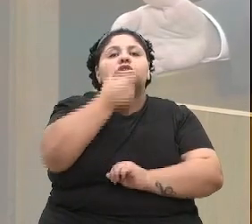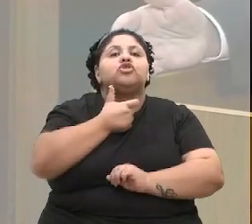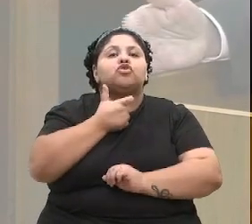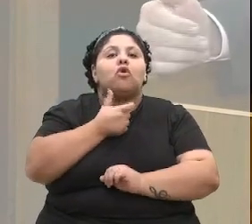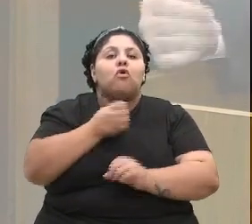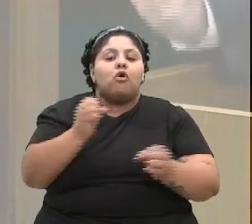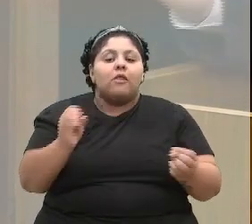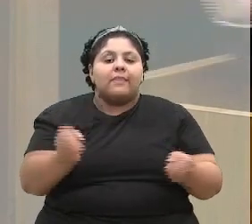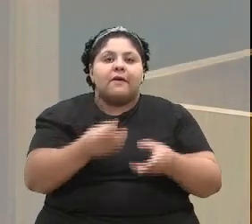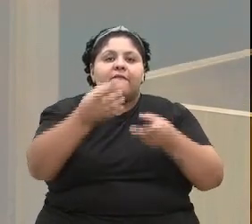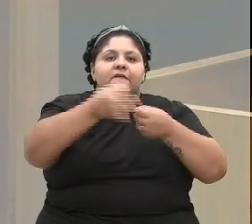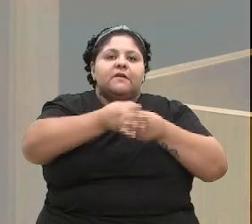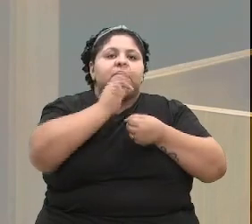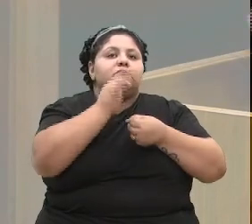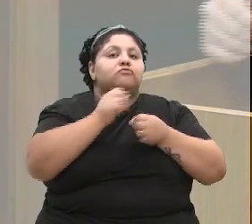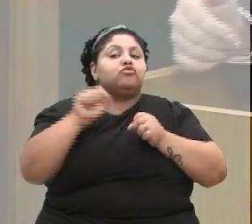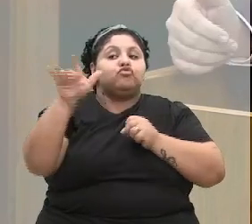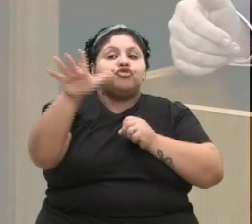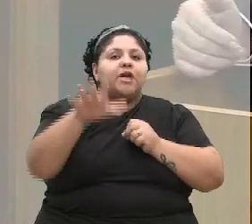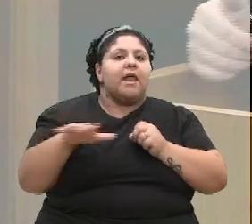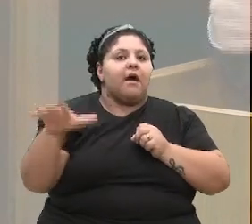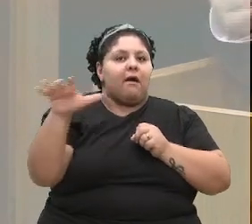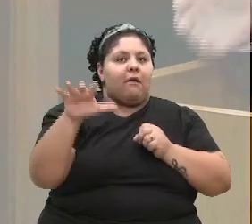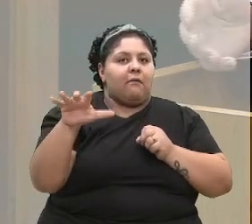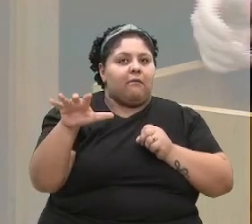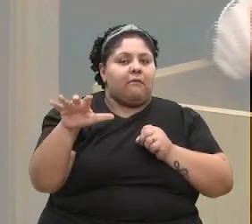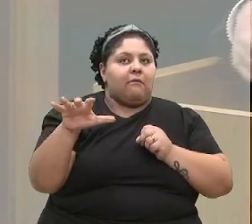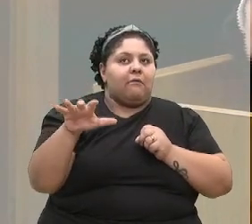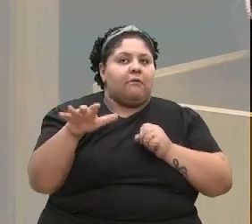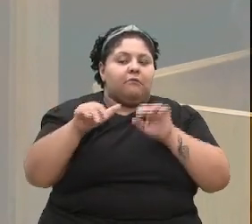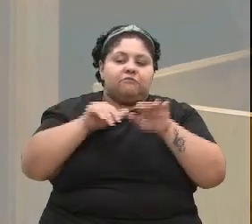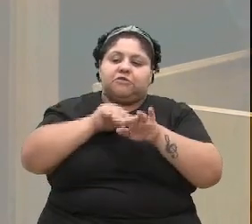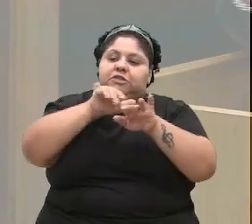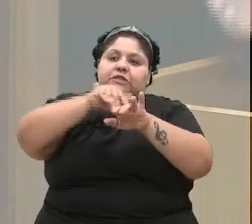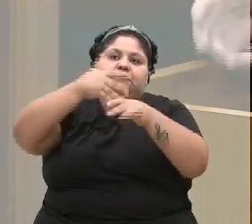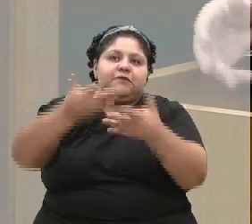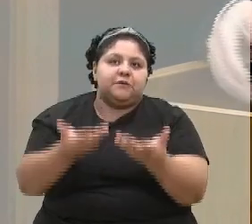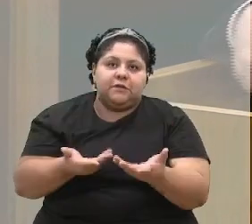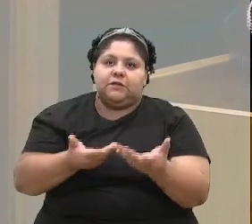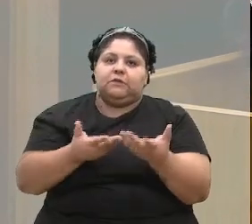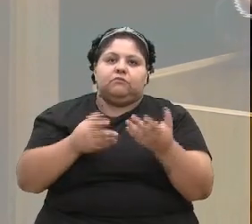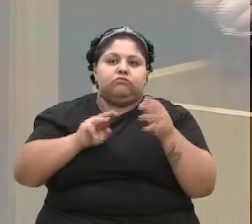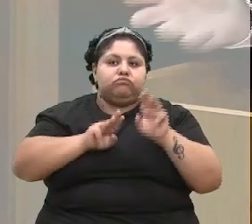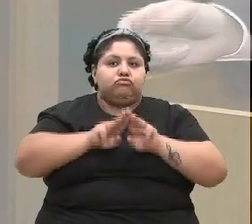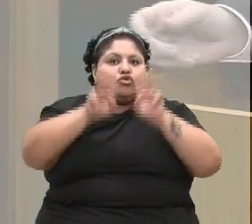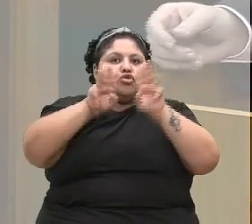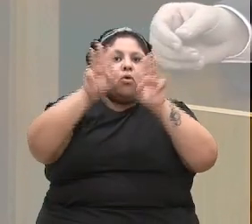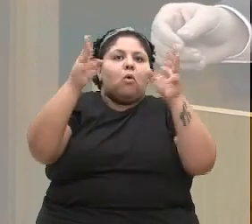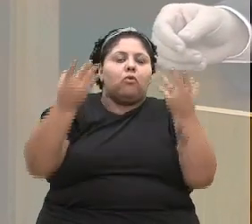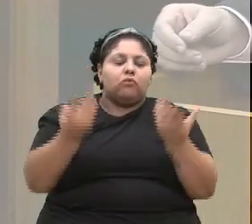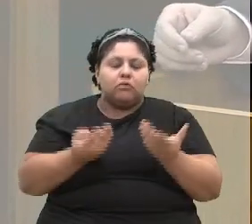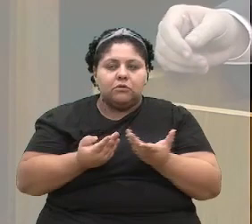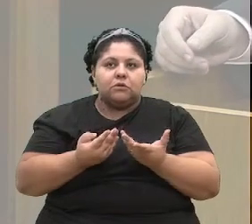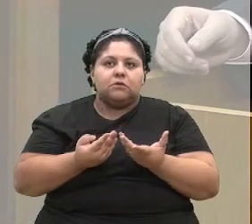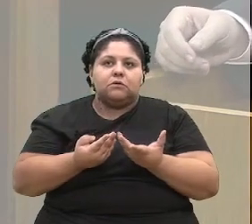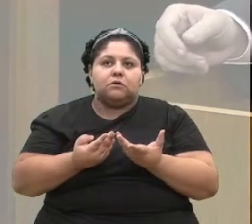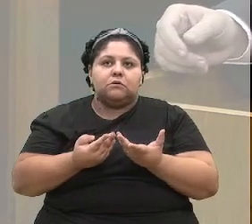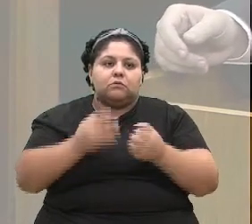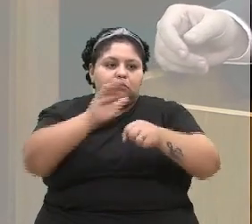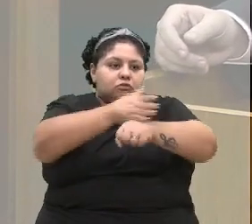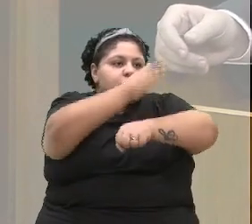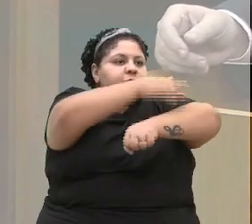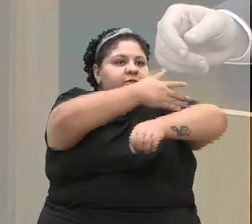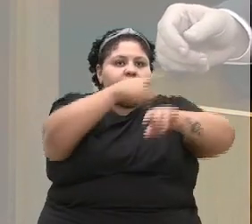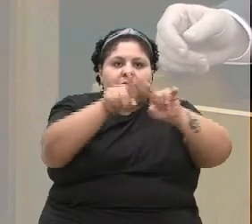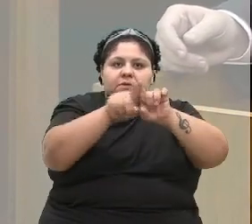da uva, num geral, considerando desfiles, considerando shows, considerando os pavilhões e assim